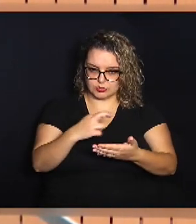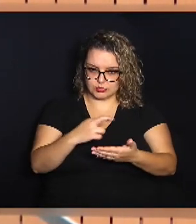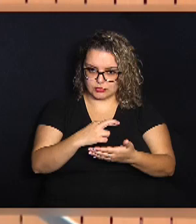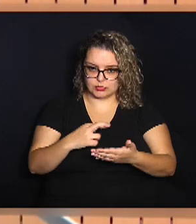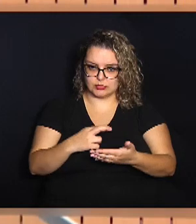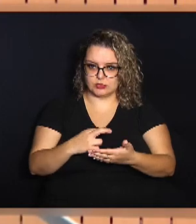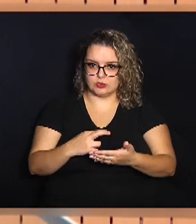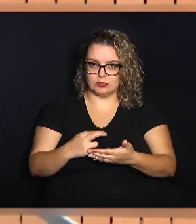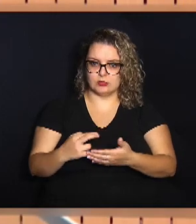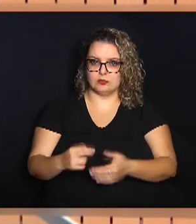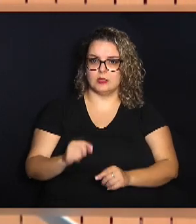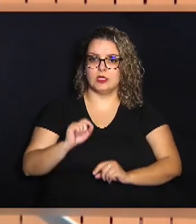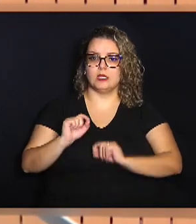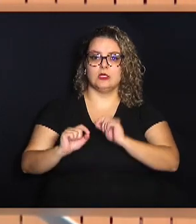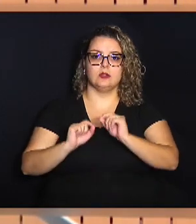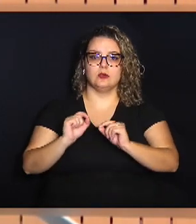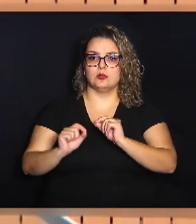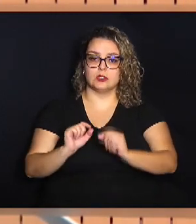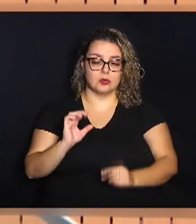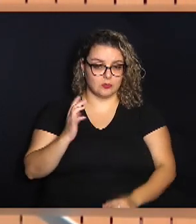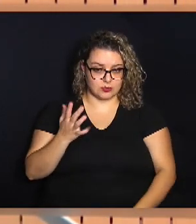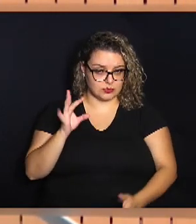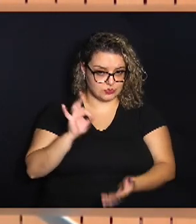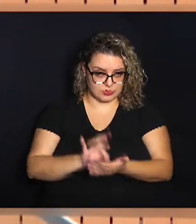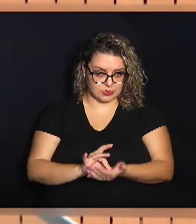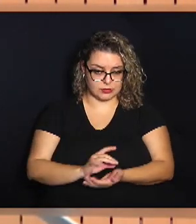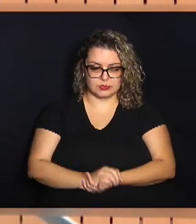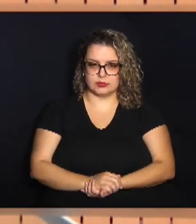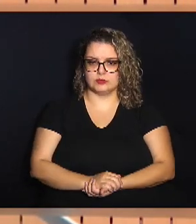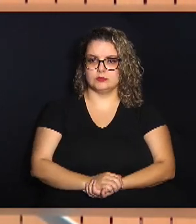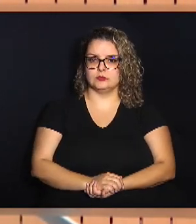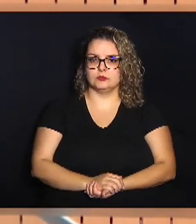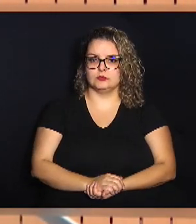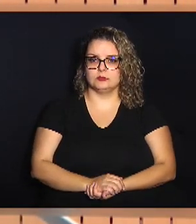para apurar os fatos.